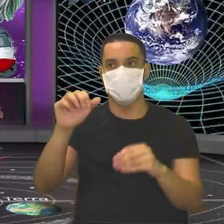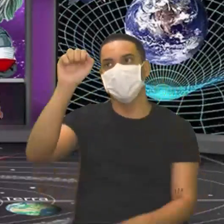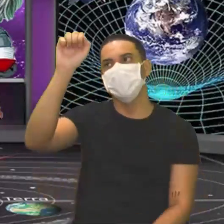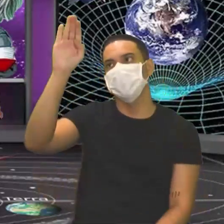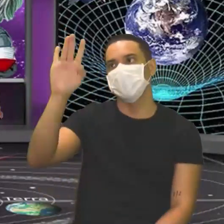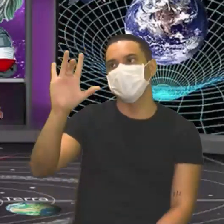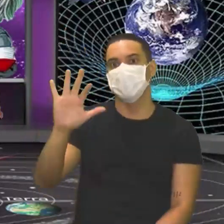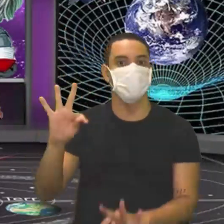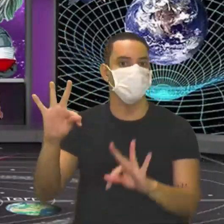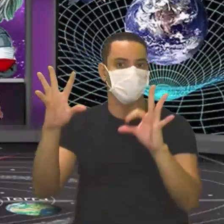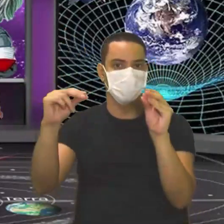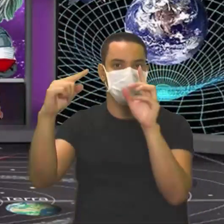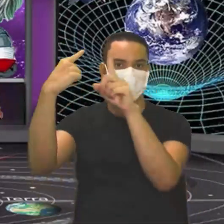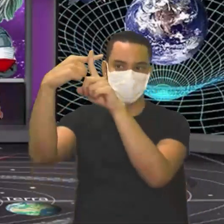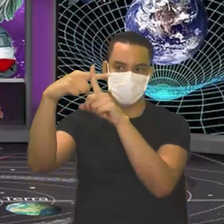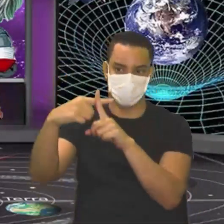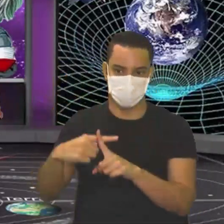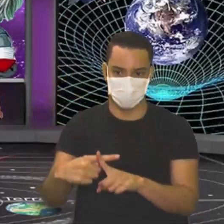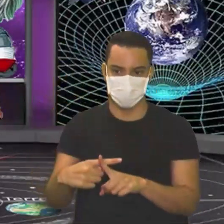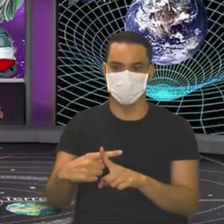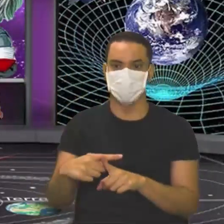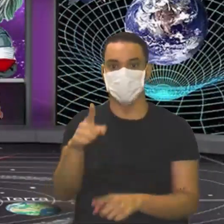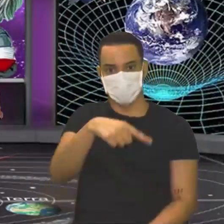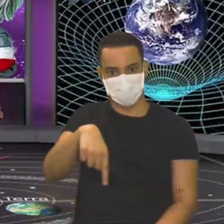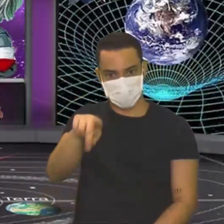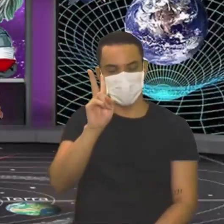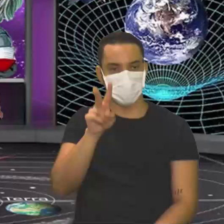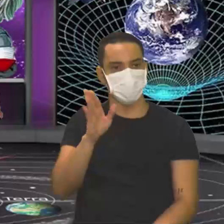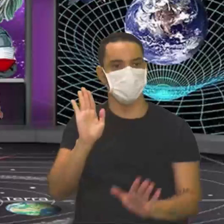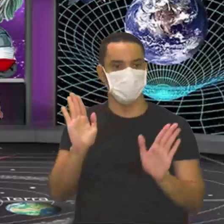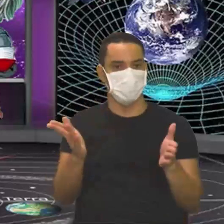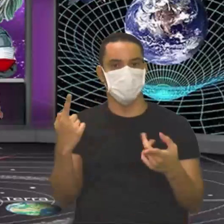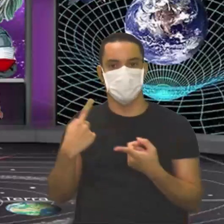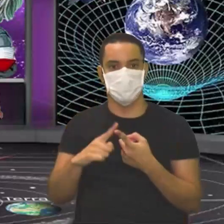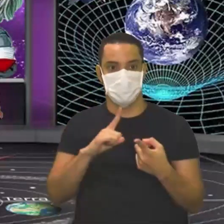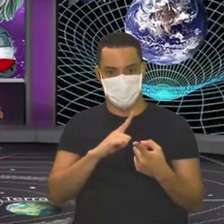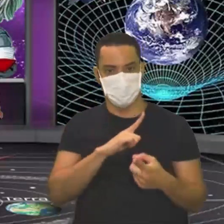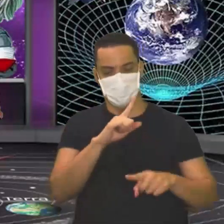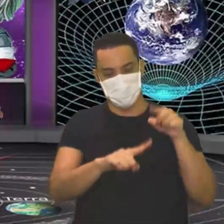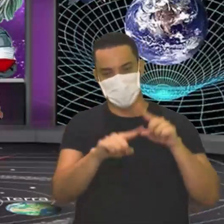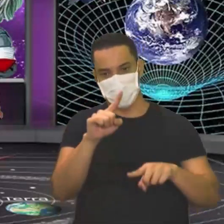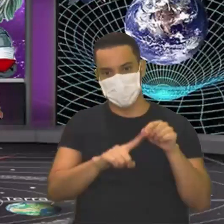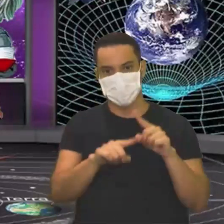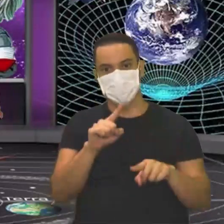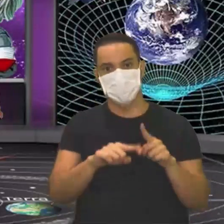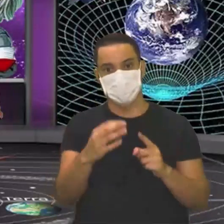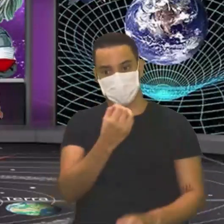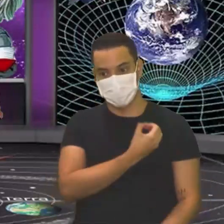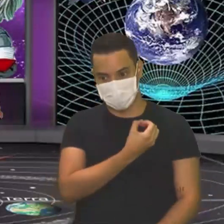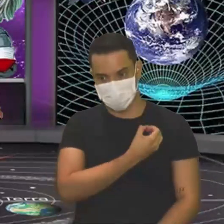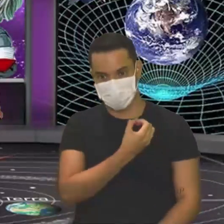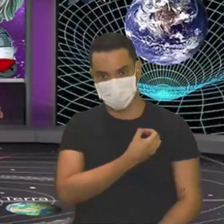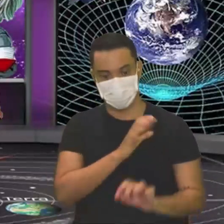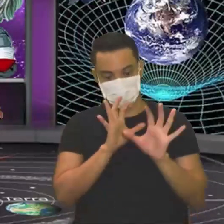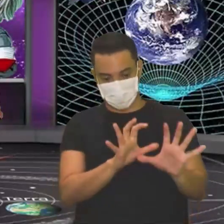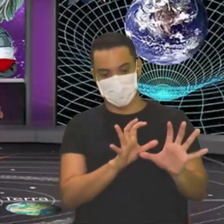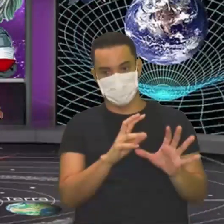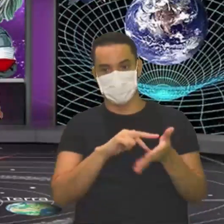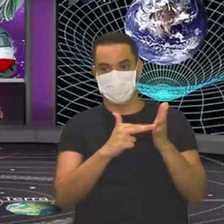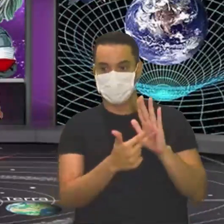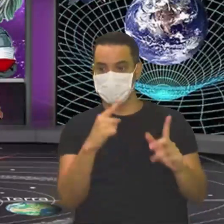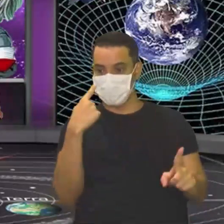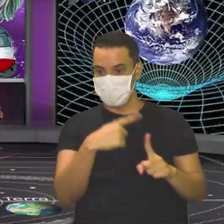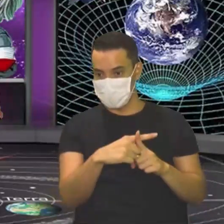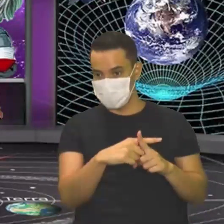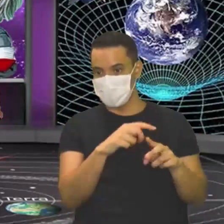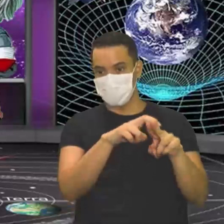estão positivas. Ali vocês viram, olha só, ele tem uma carga de tanto, essa carga ali é positiva.